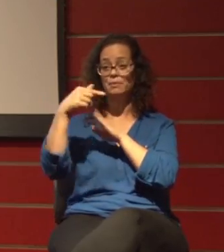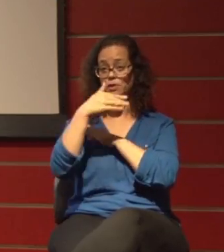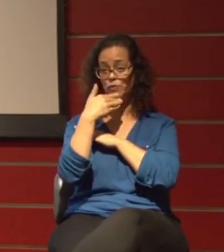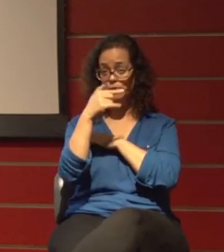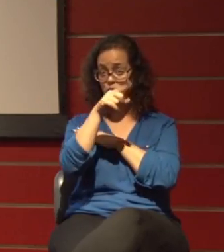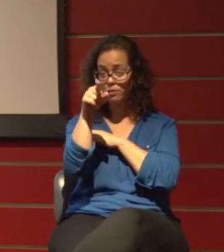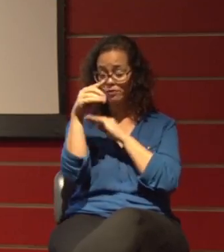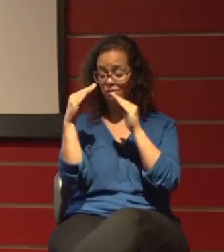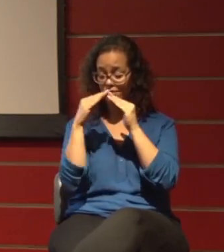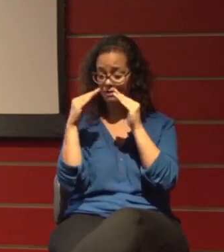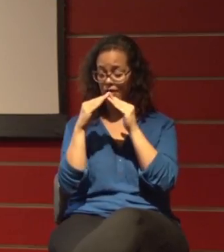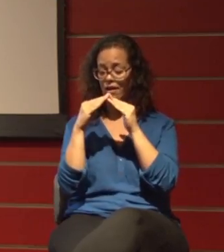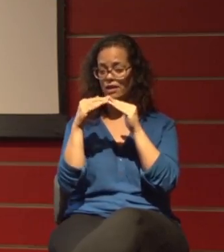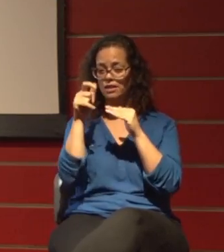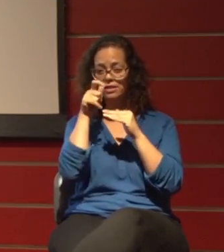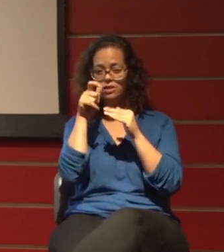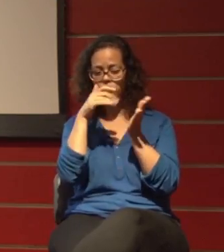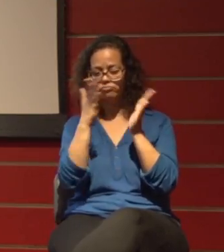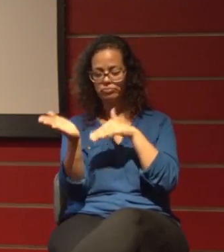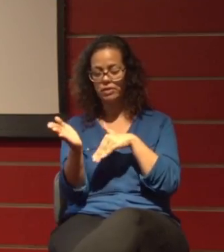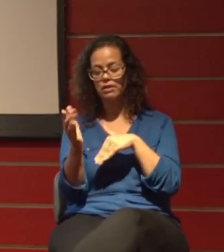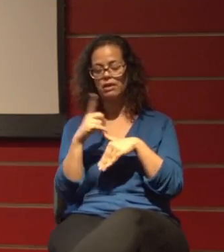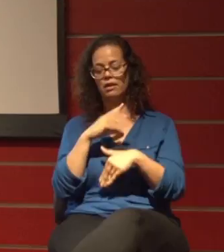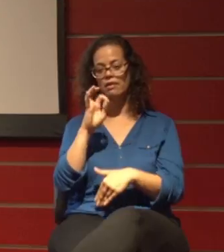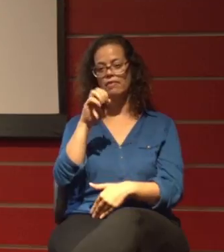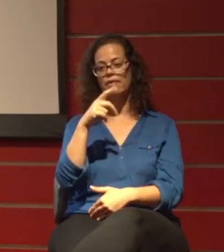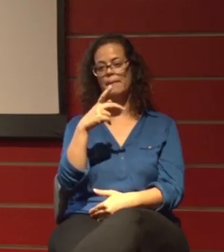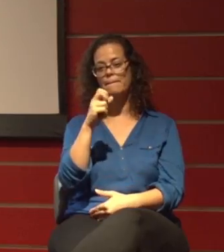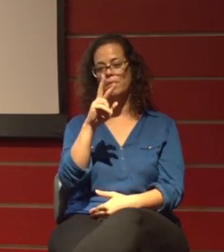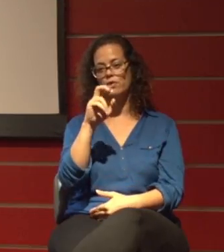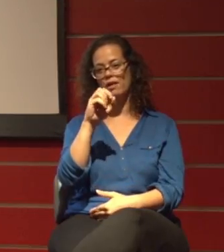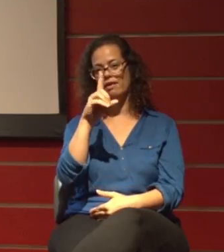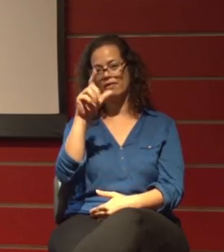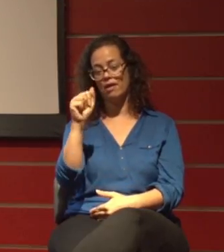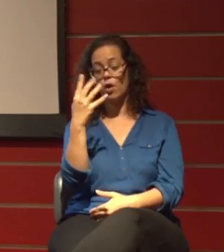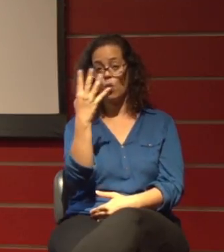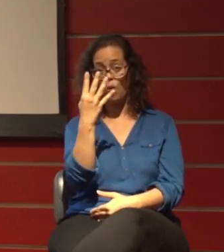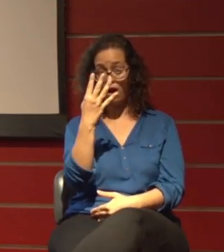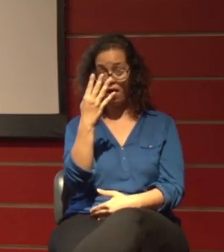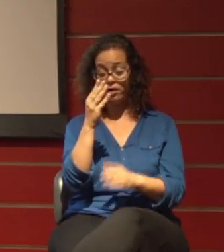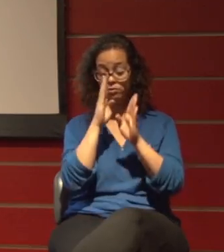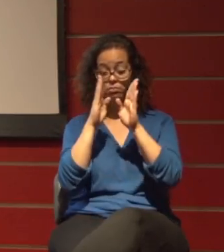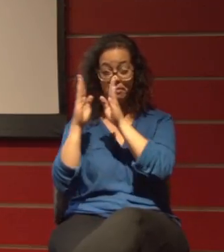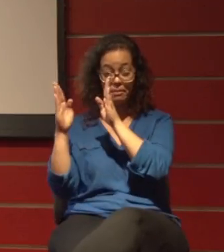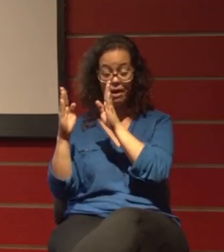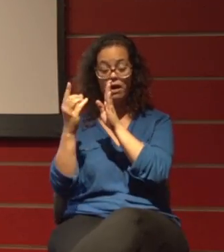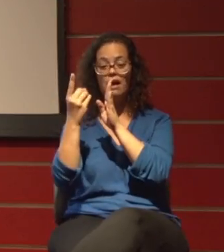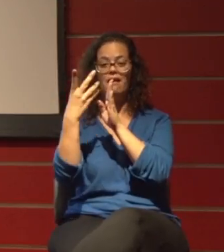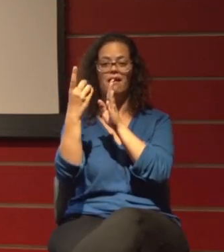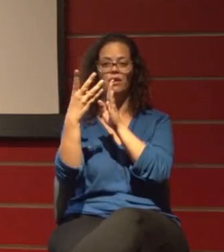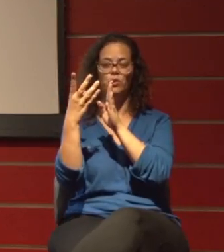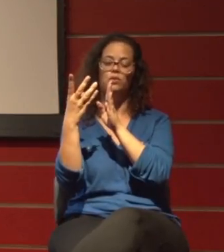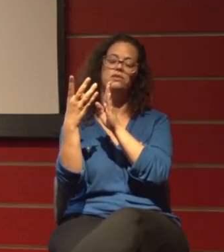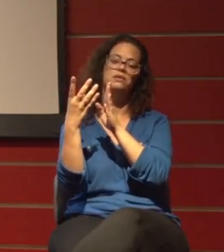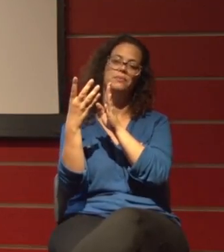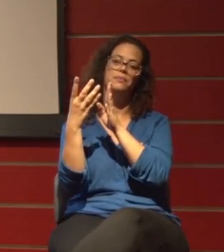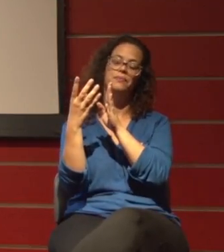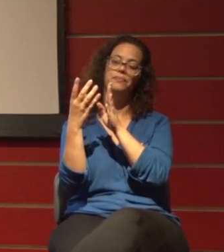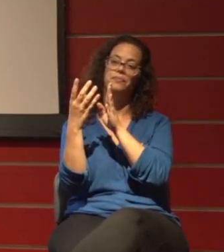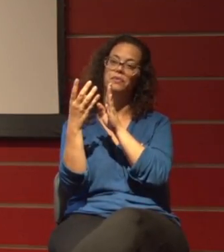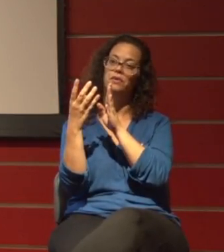esse episódio Temporada 4 Episódio 14 para quem não for ver quem não